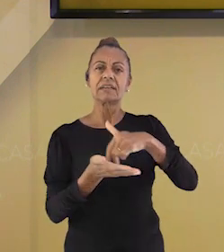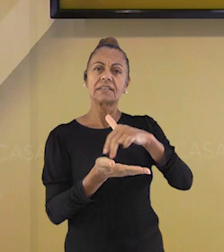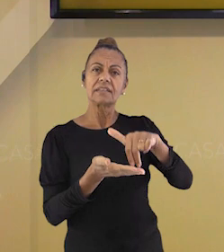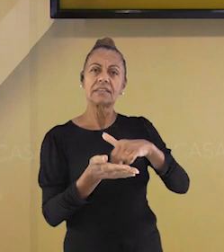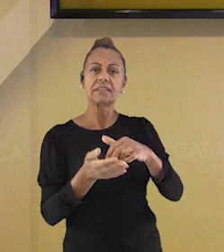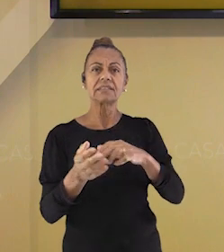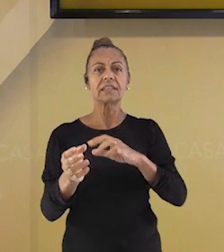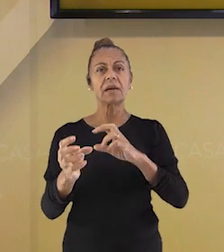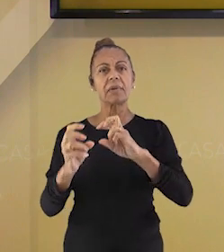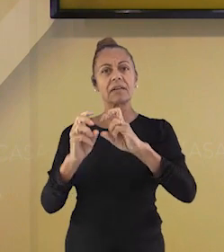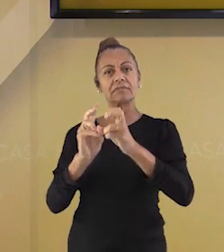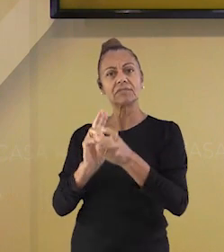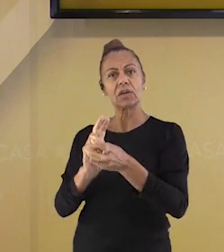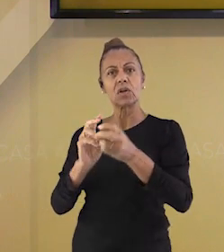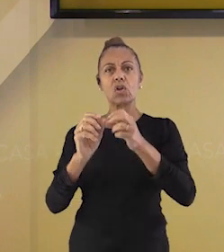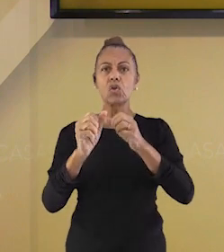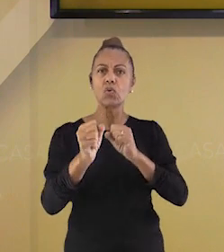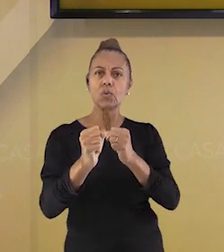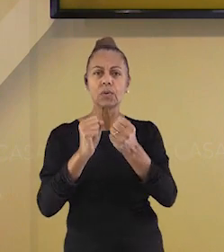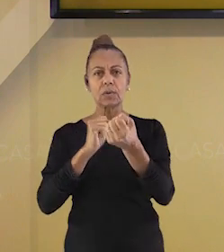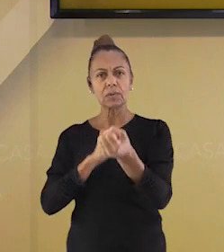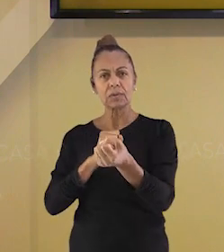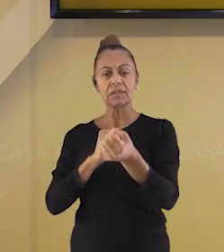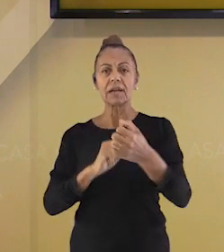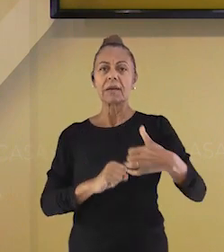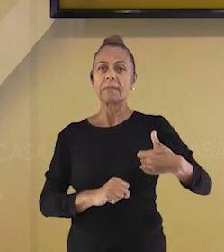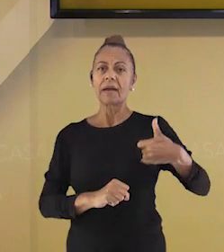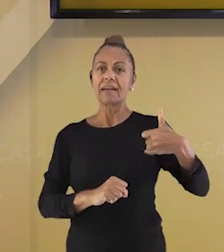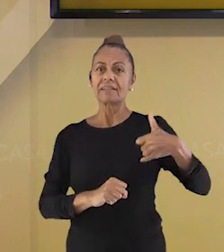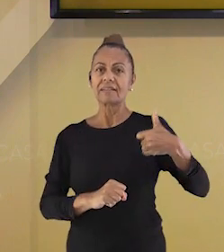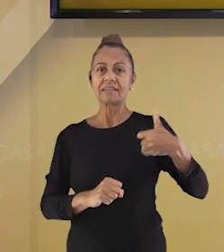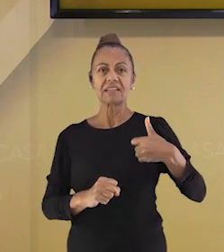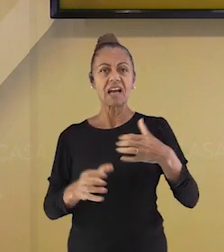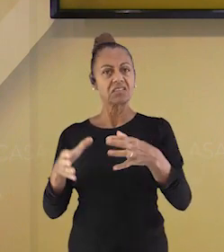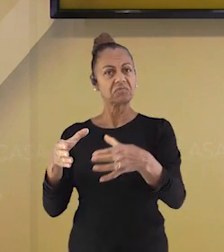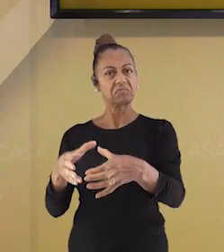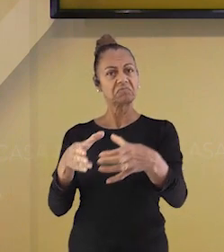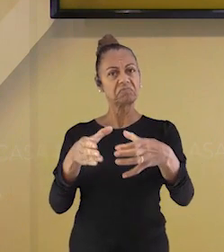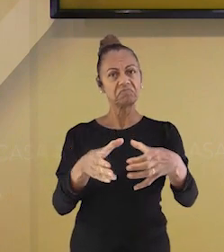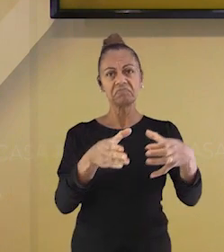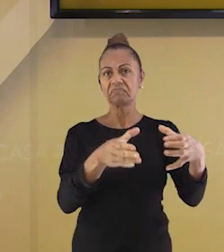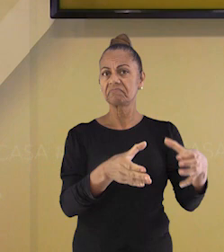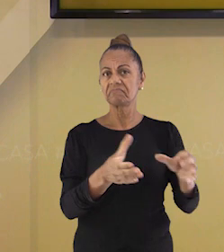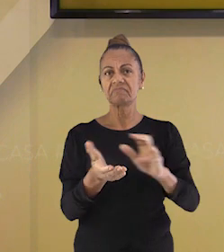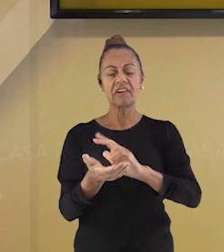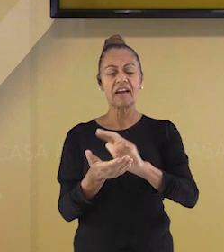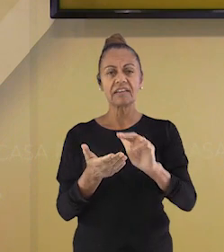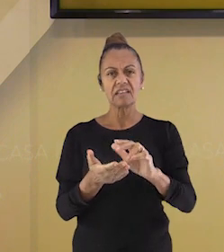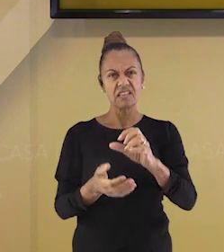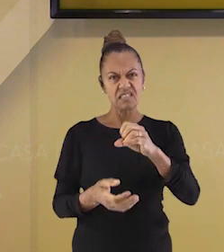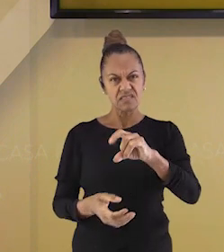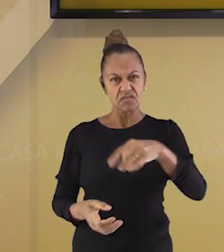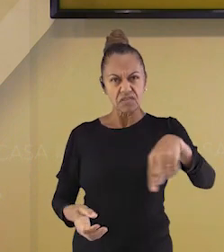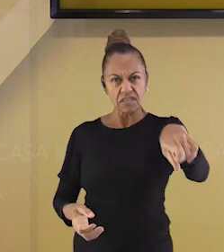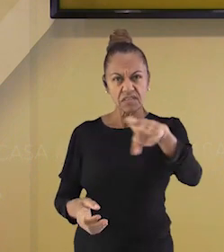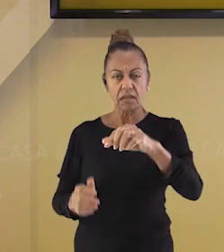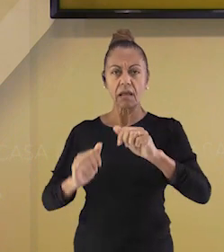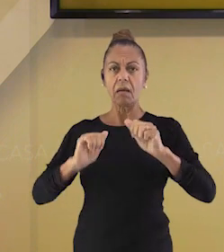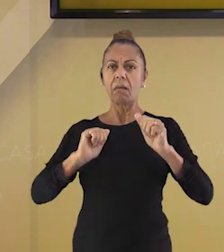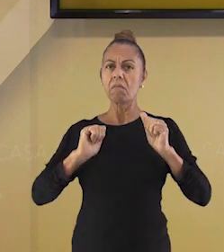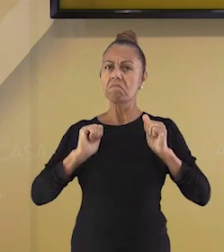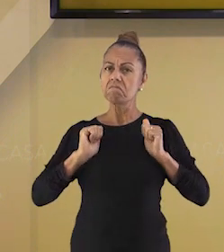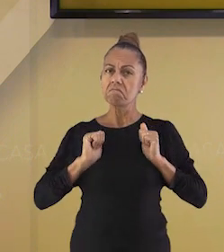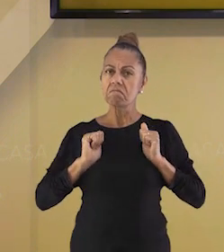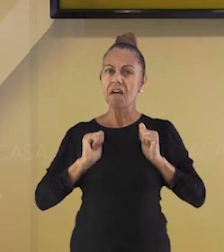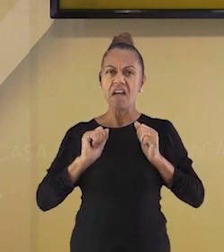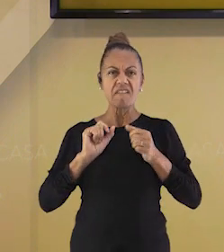academia popular até dança e luta. E o mais importante, para todos os públicos e idade. E se